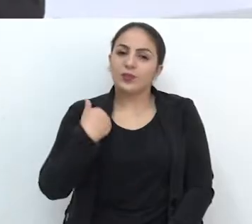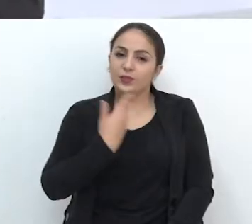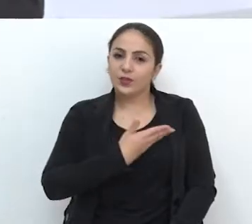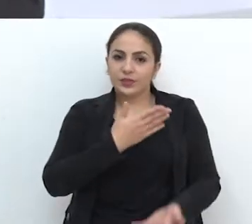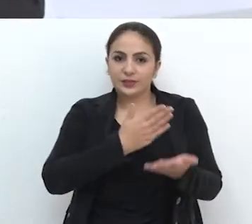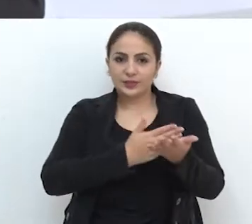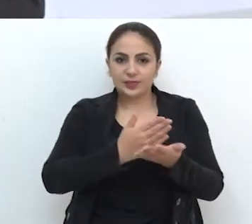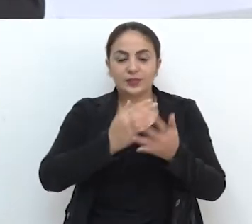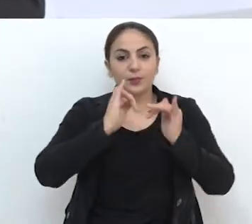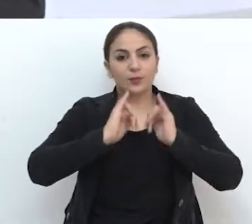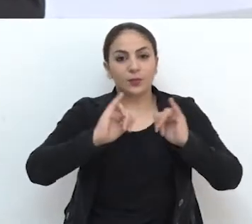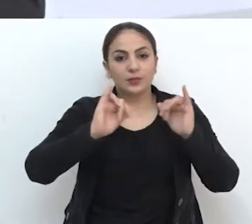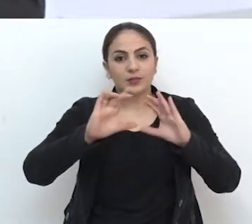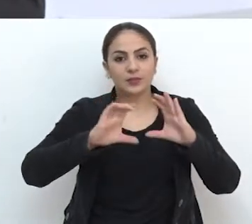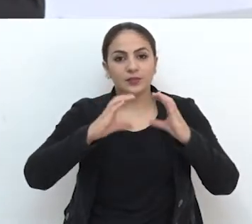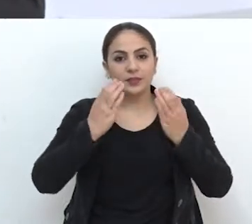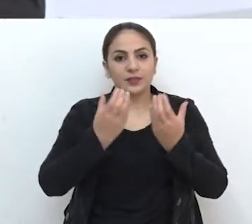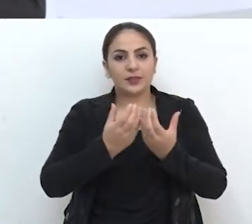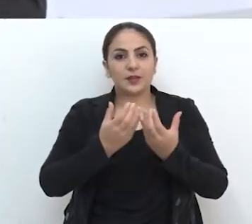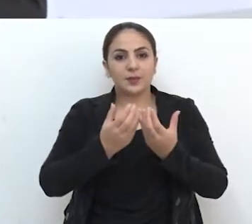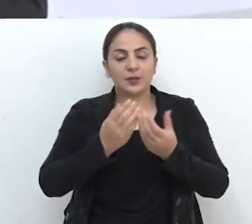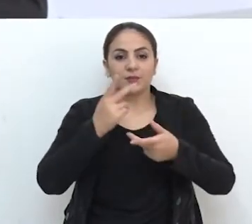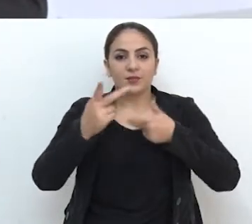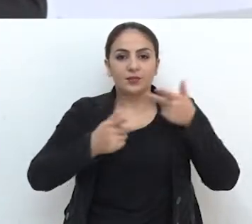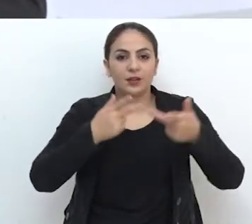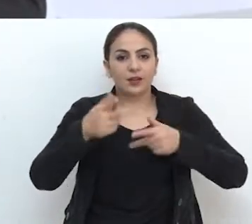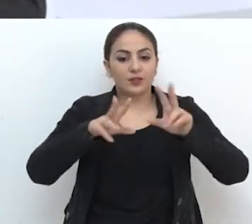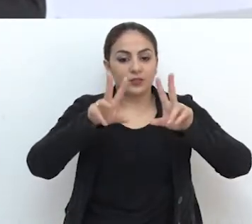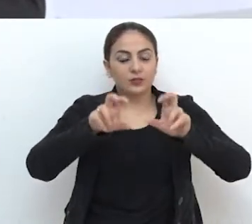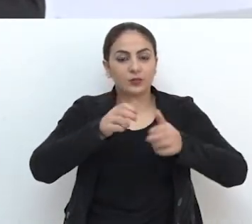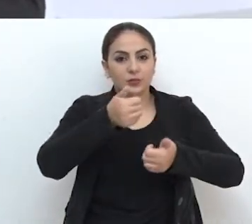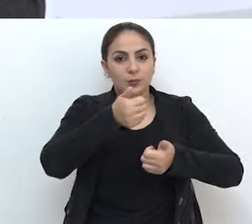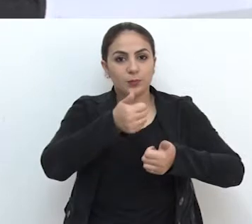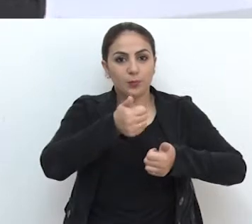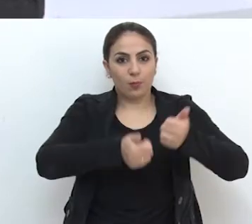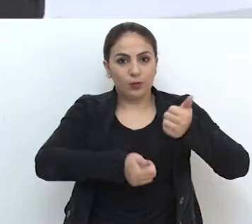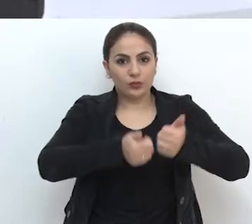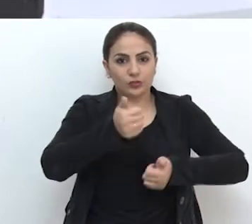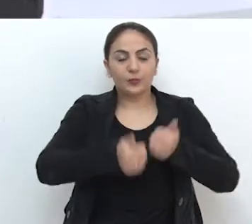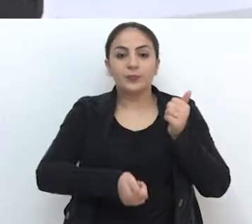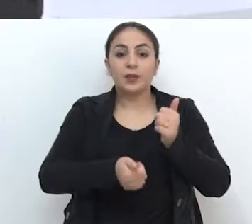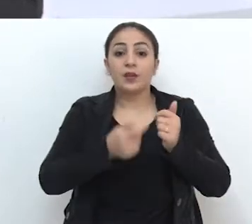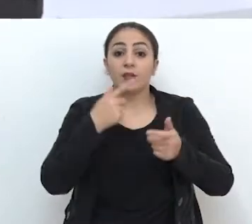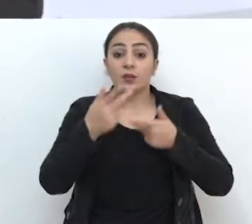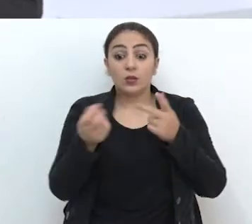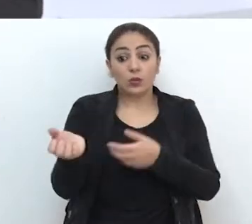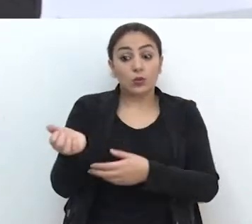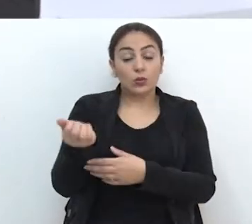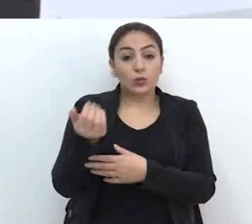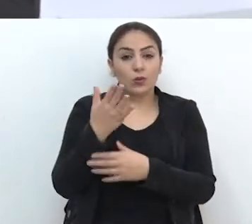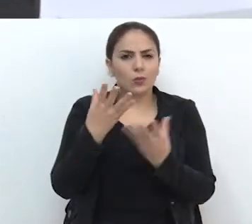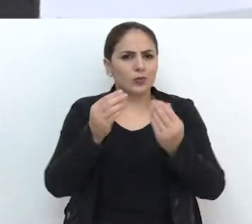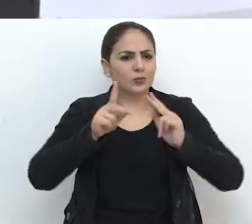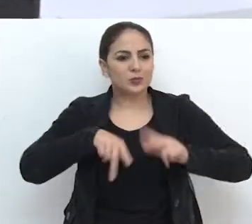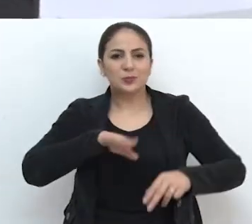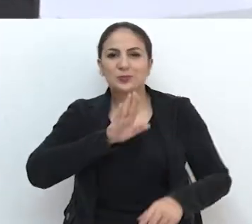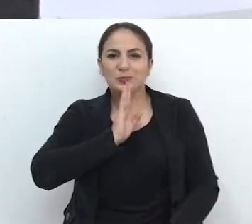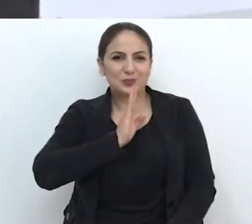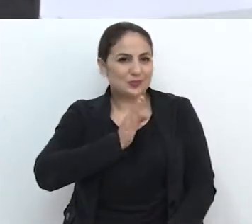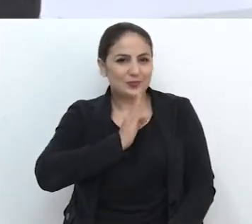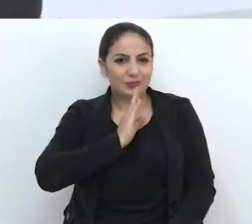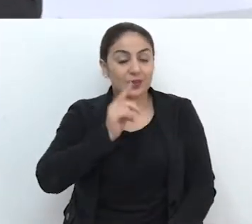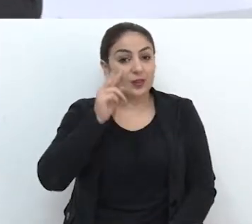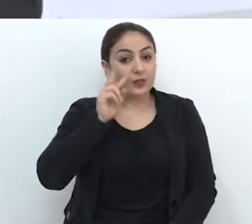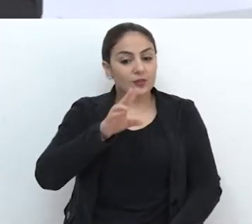Nós iniciamos o Jornal da Câmara falando sobre uma modalidade esportiva considerada ainda novidade para muitas